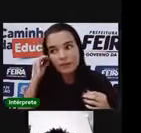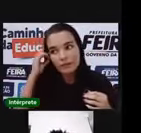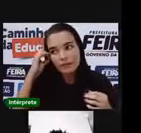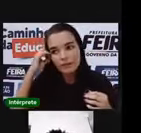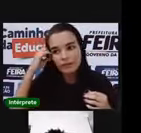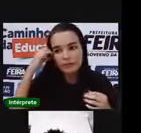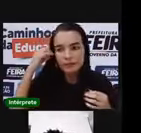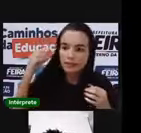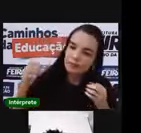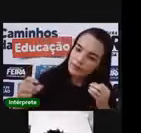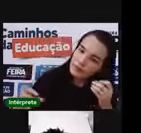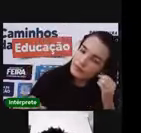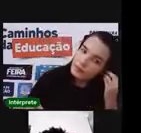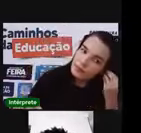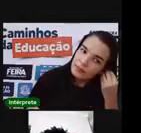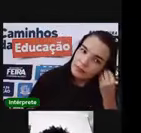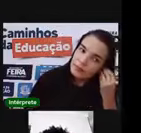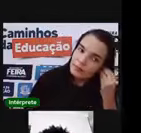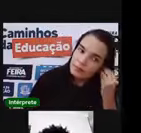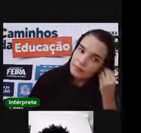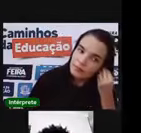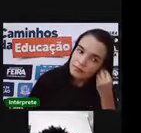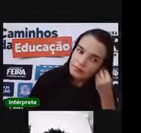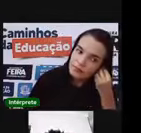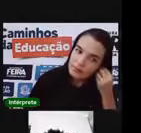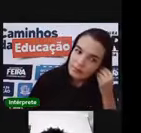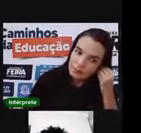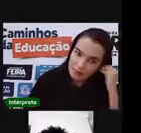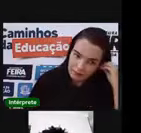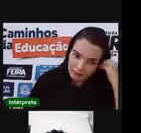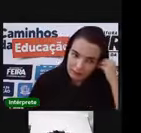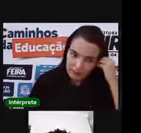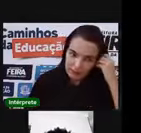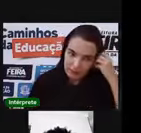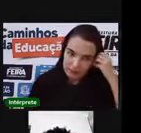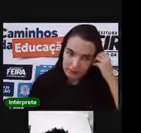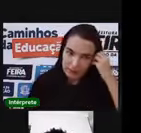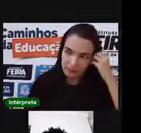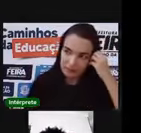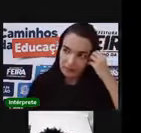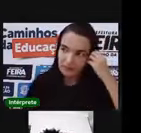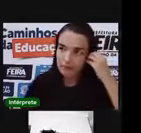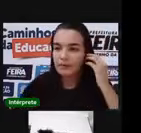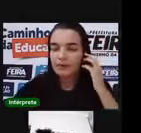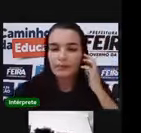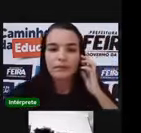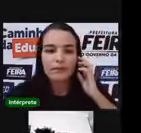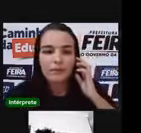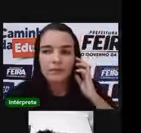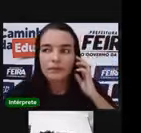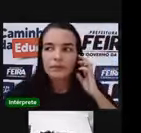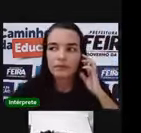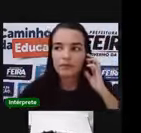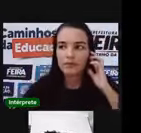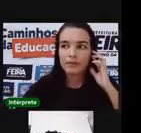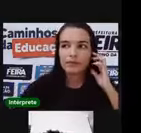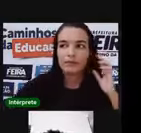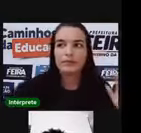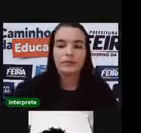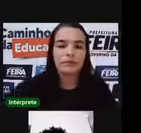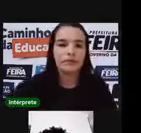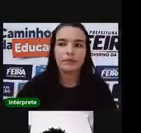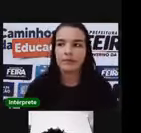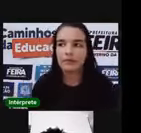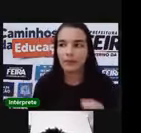ser, e qualquer lugar que a gente esteja, se a gente vive nessa dinâmica do respeito, da justiça, não é? A gente está